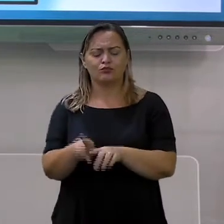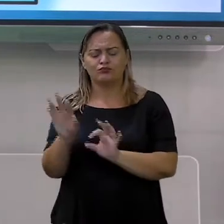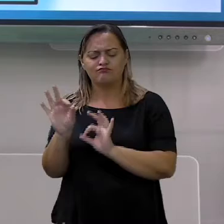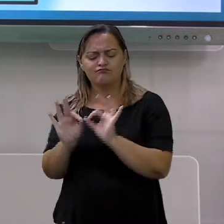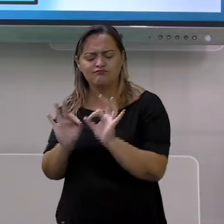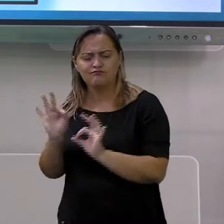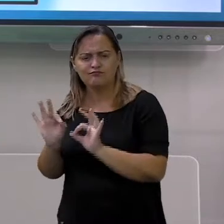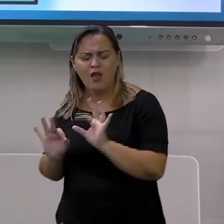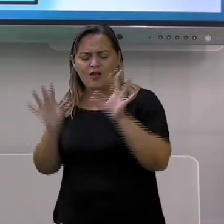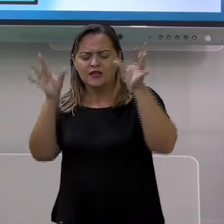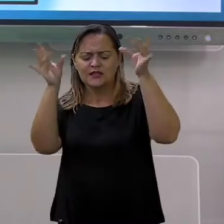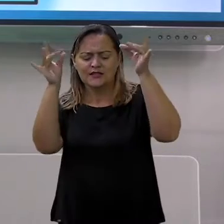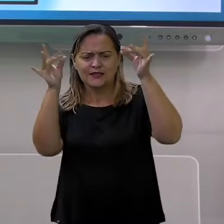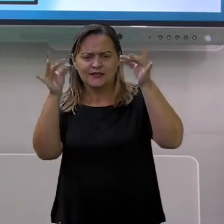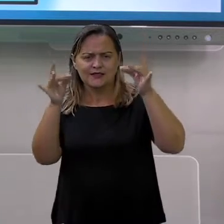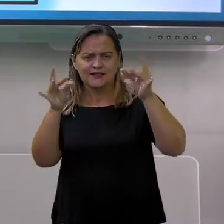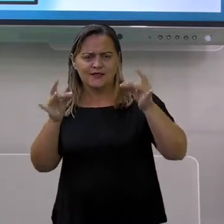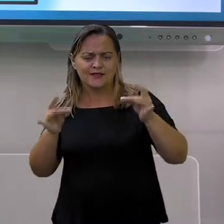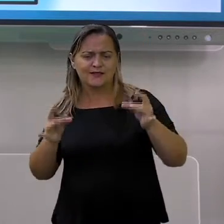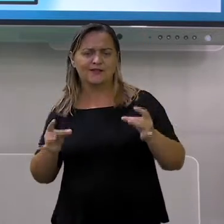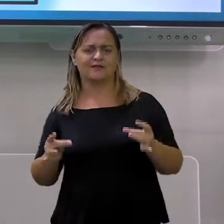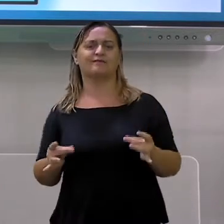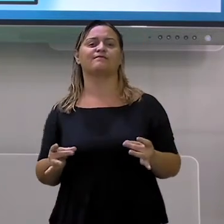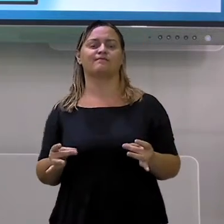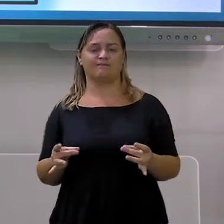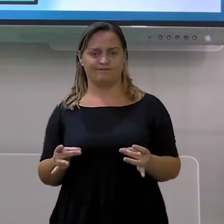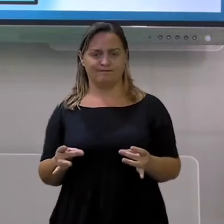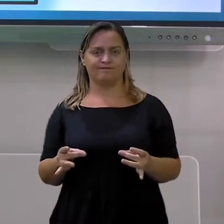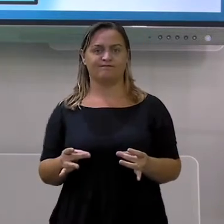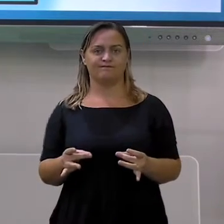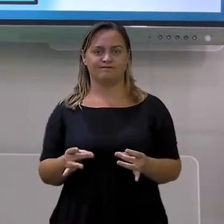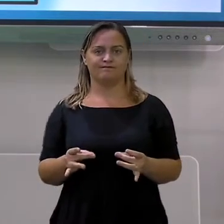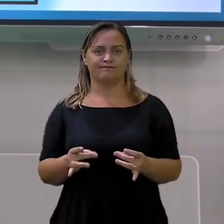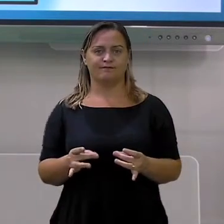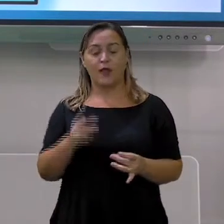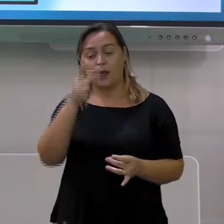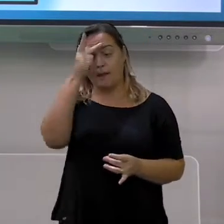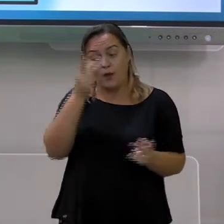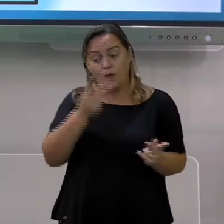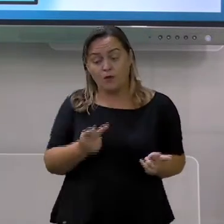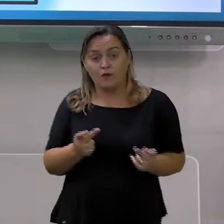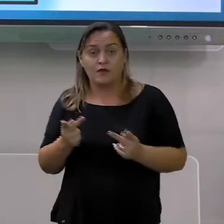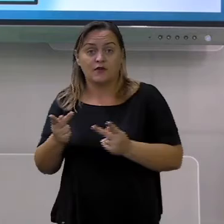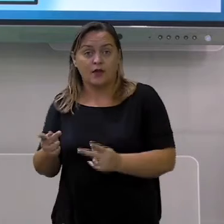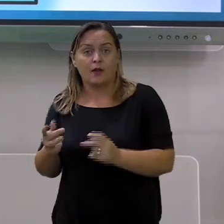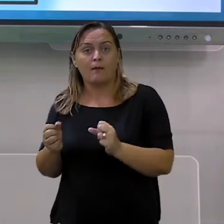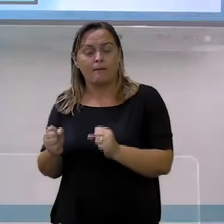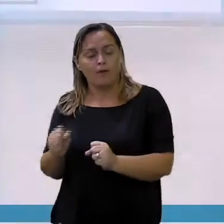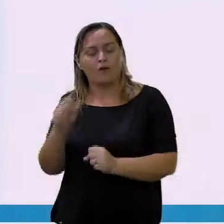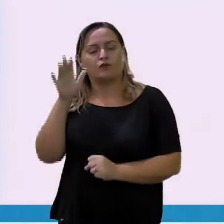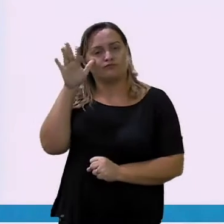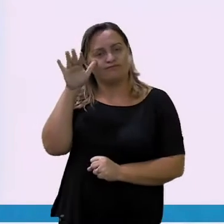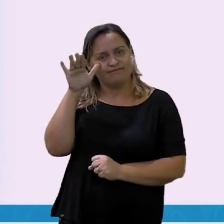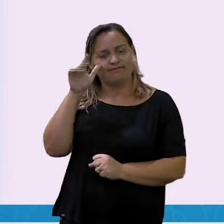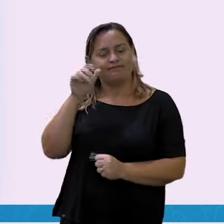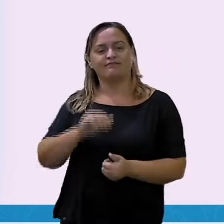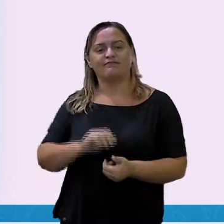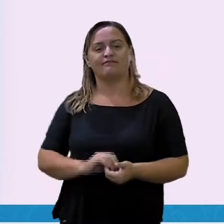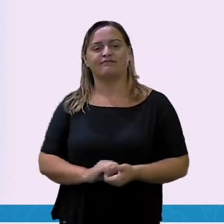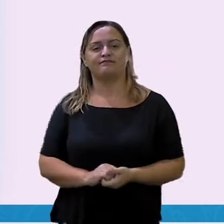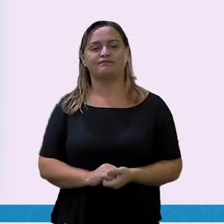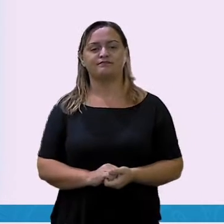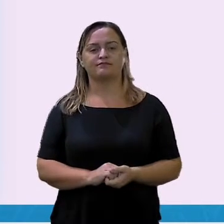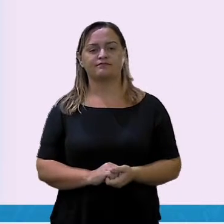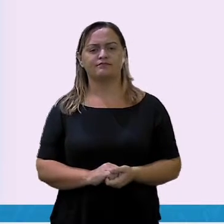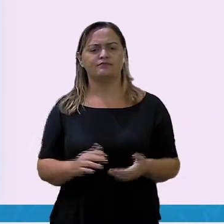cuidadosamente planejado e arquitetado. Você consegue acompanhar um pouco do passo a passo. A curiosidade